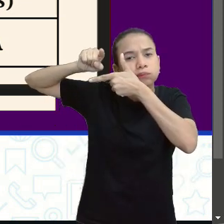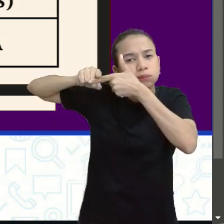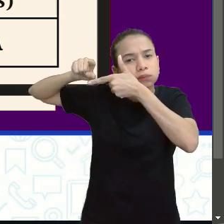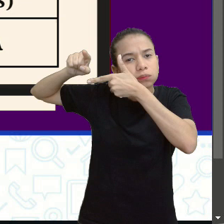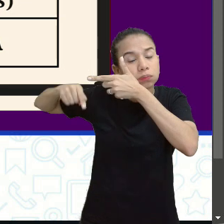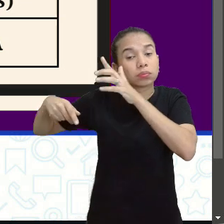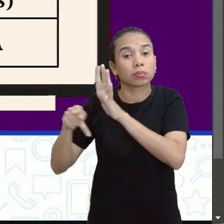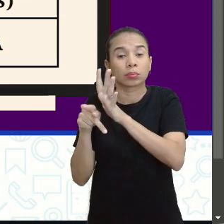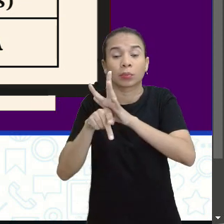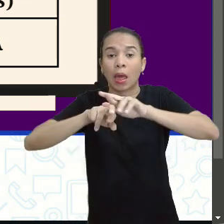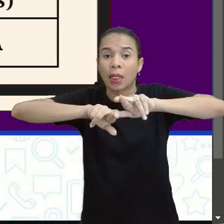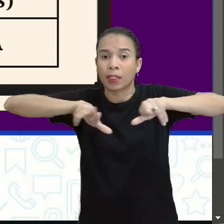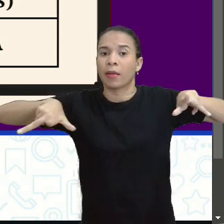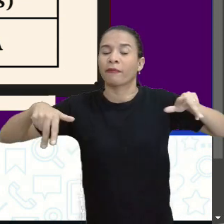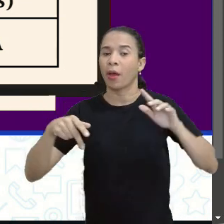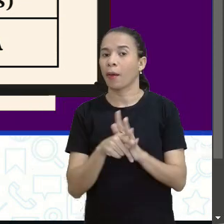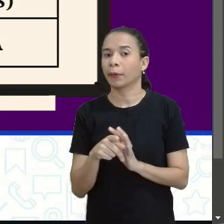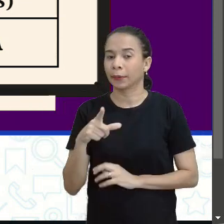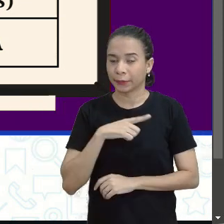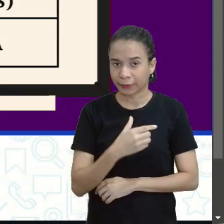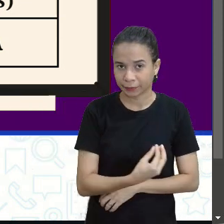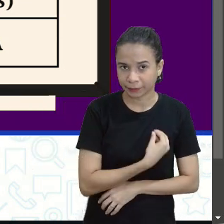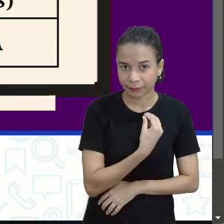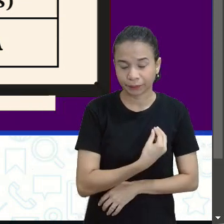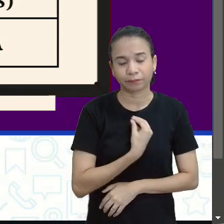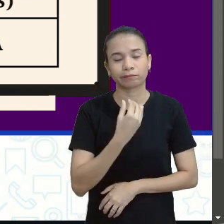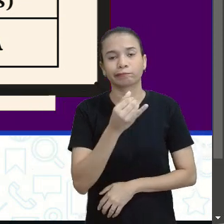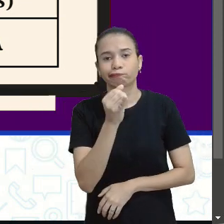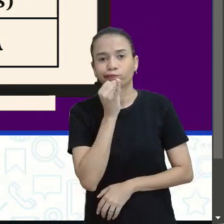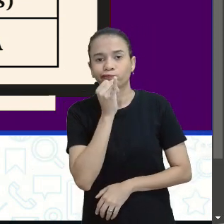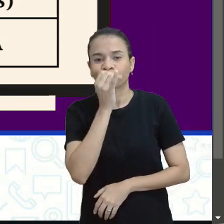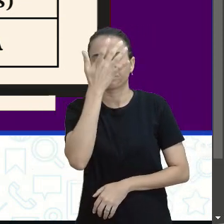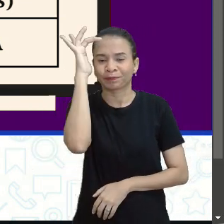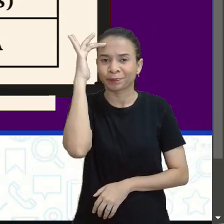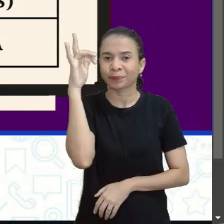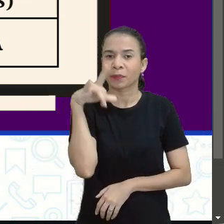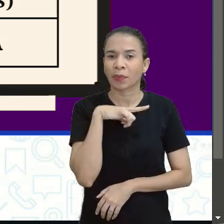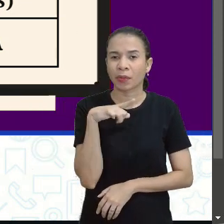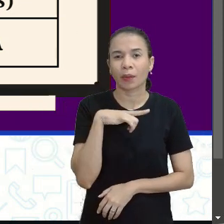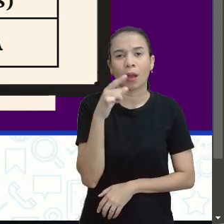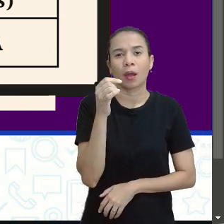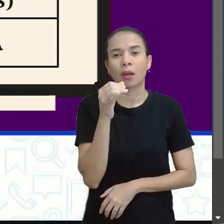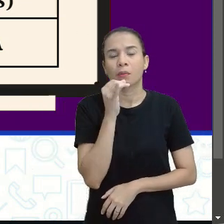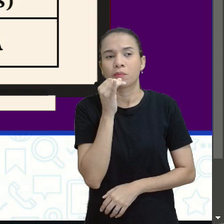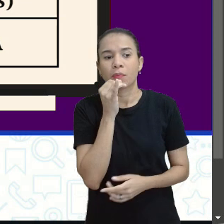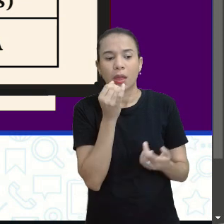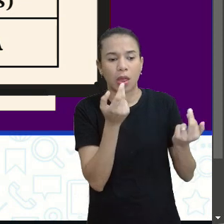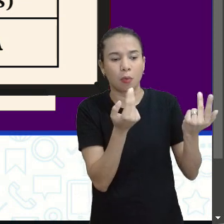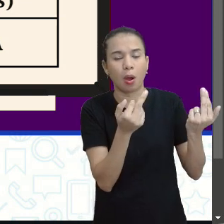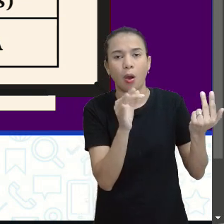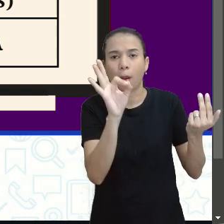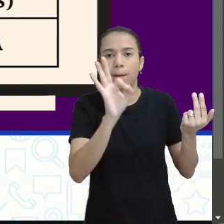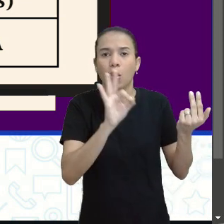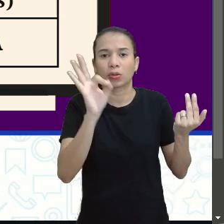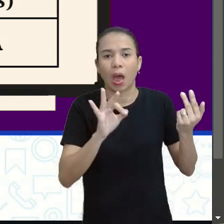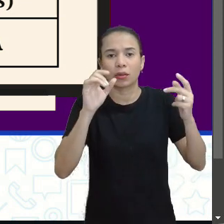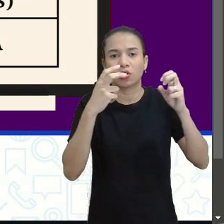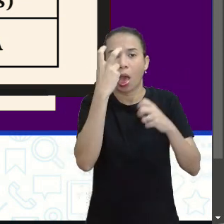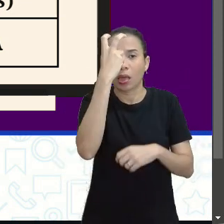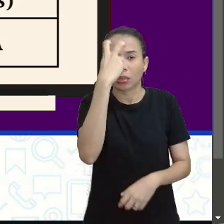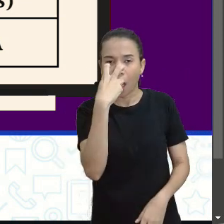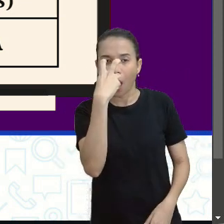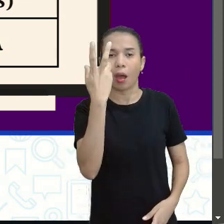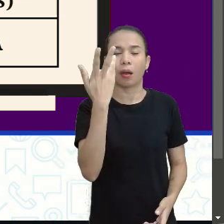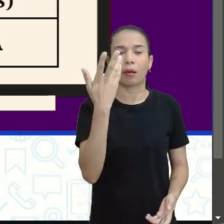são distintos. Então, quem tem, as pessoas que têm o mesmo grau, aí que estão